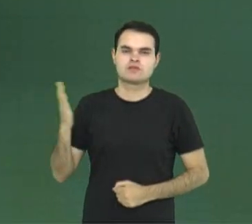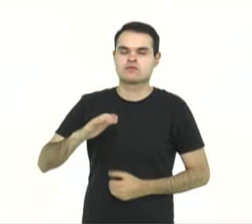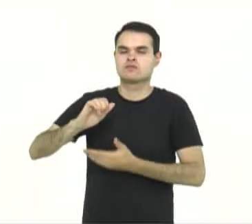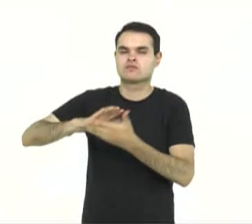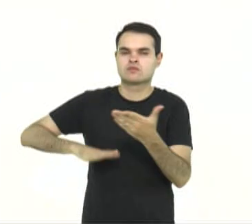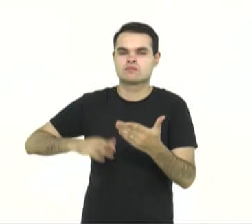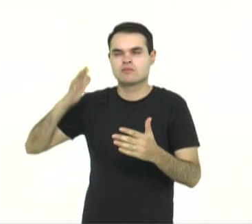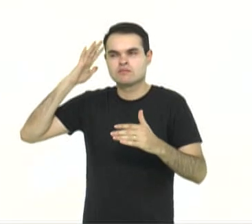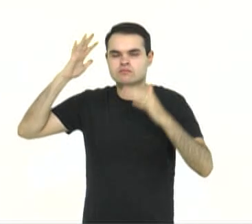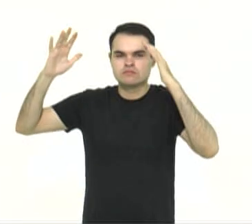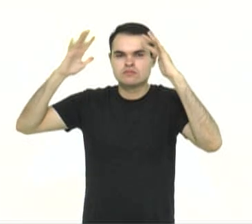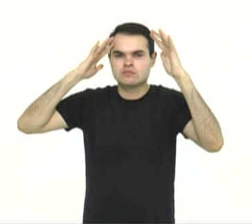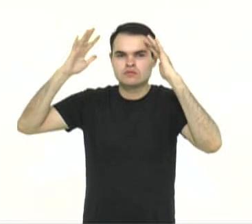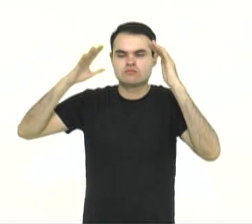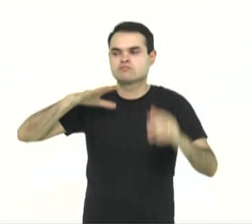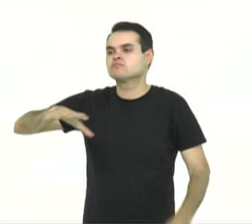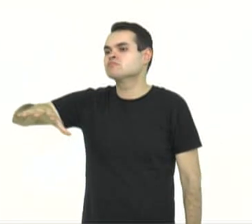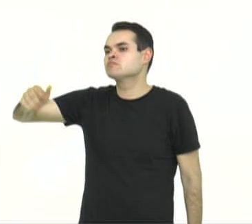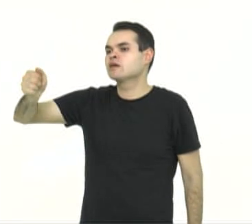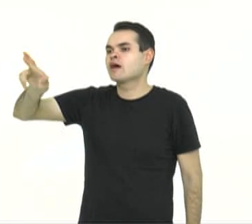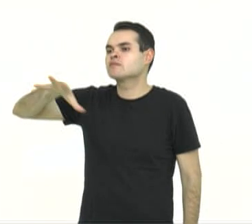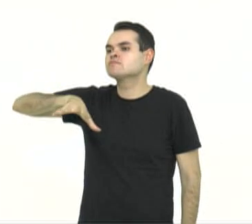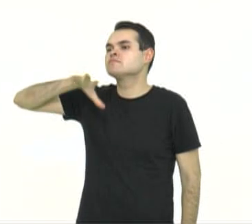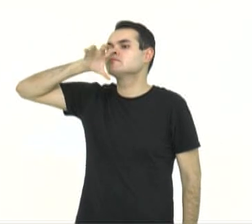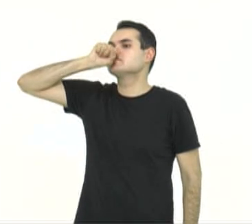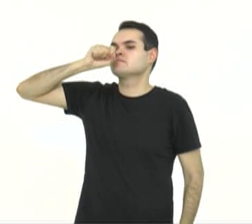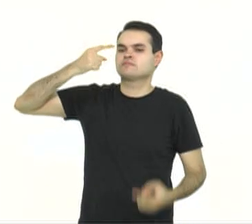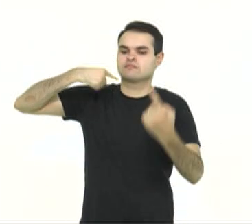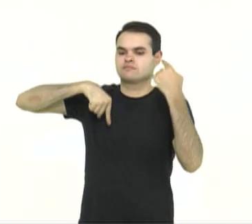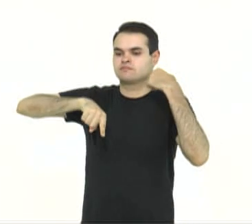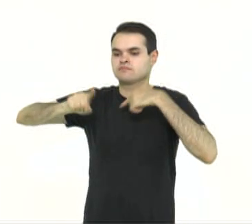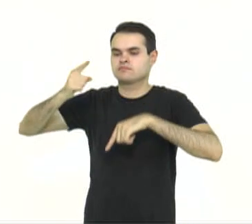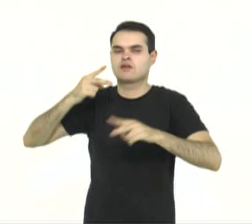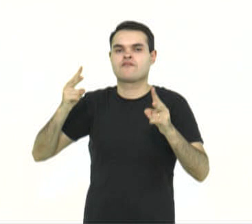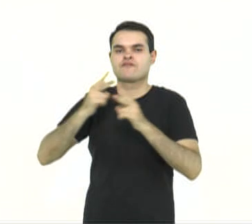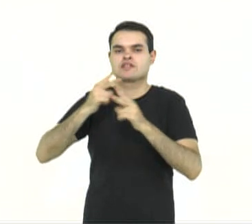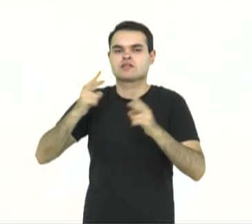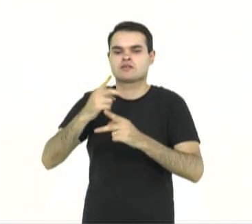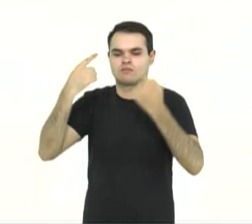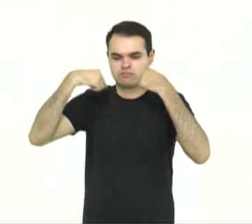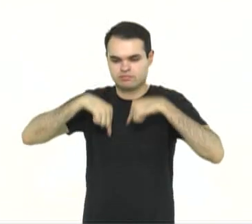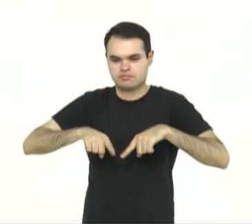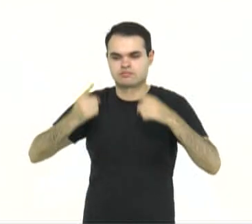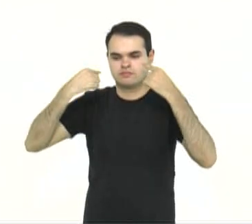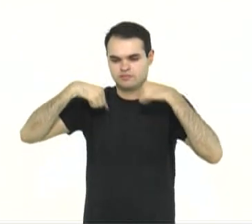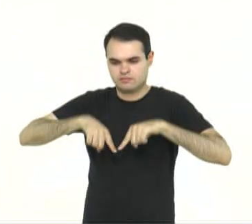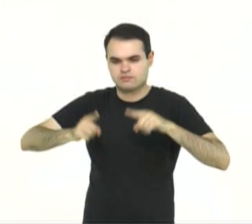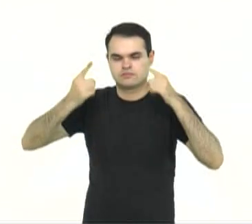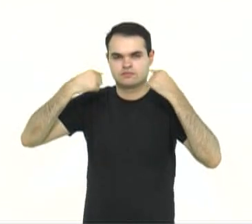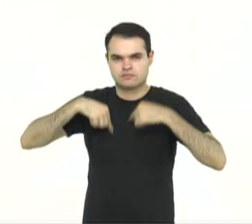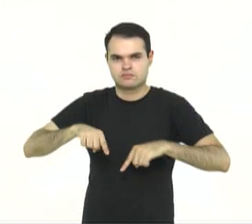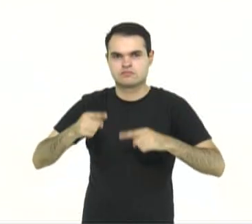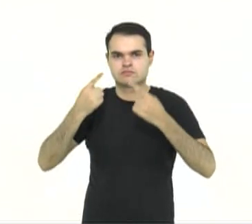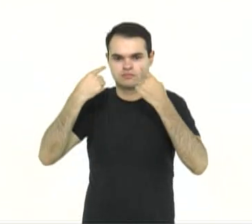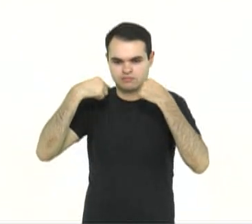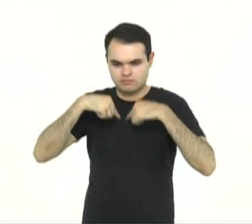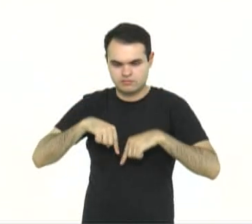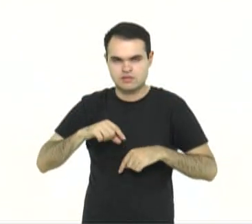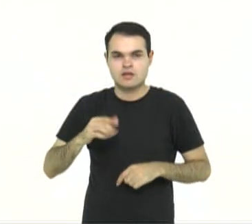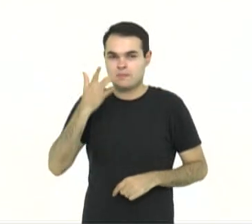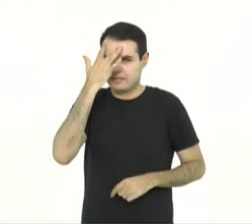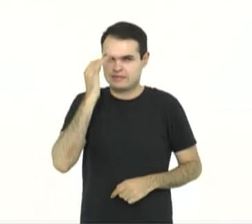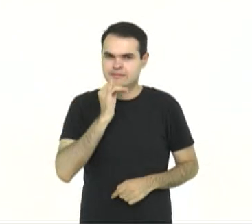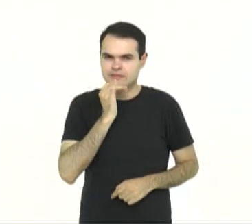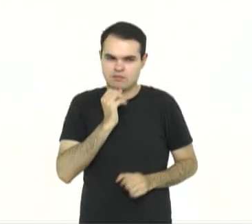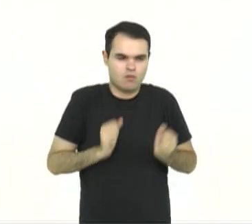refletir. O ar que respiramos é constantemente renovado por meio da ventilação pulmonar. Considerando um corredor que compete na prova de atletismo,